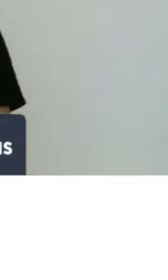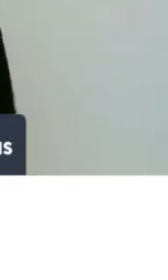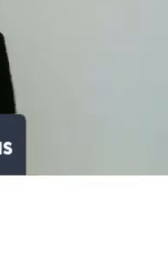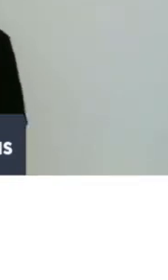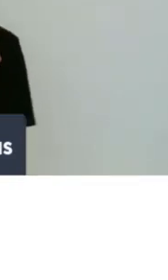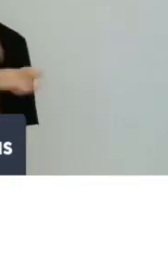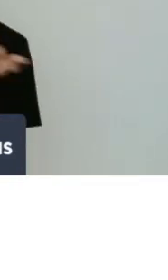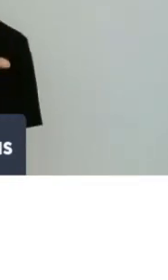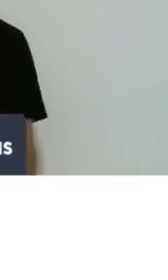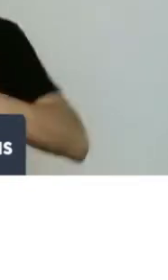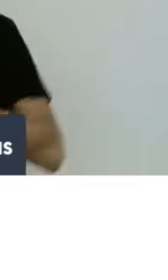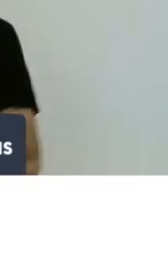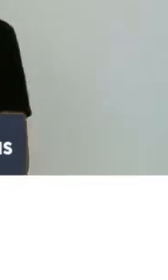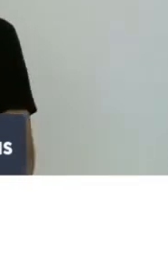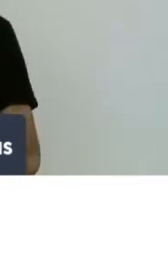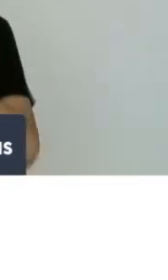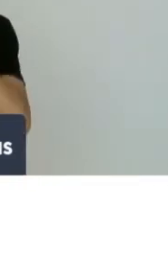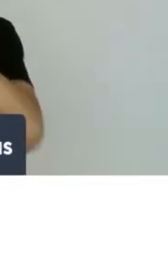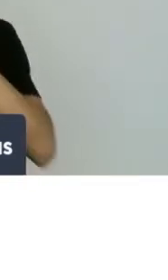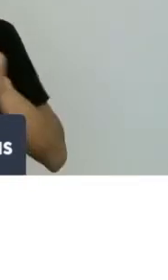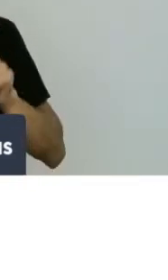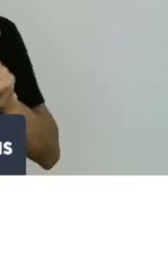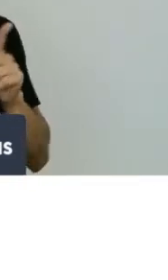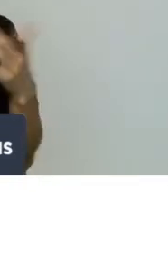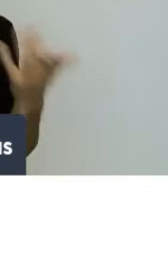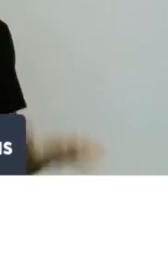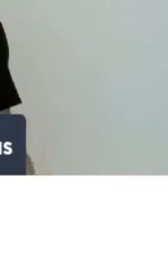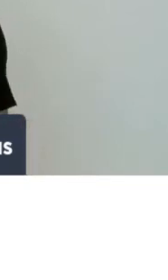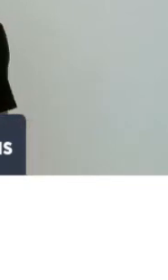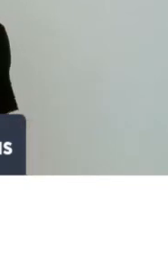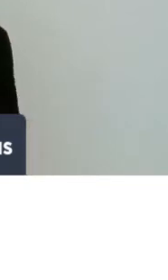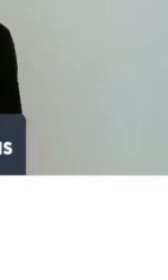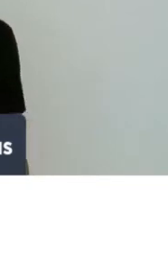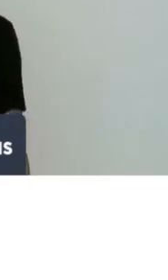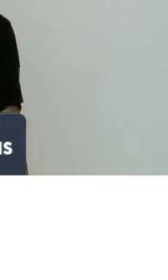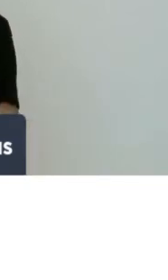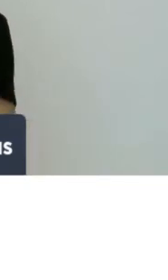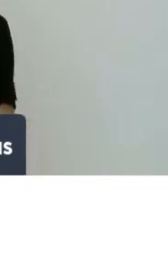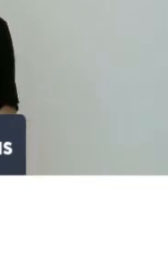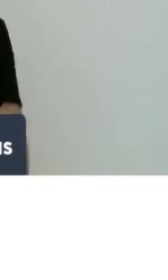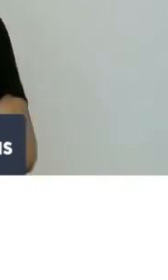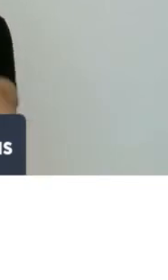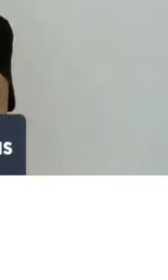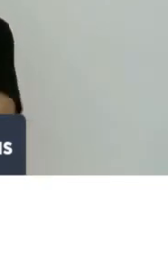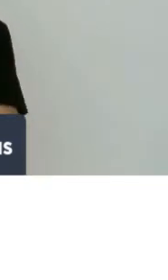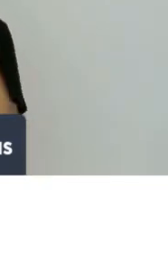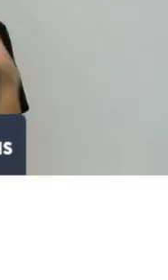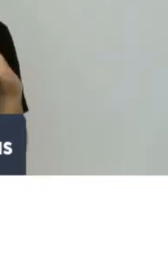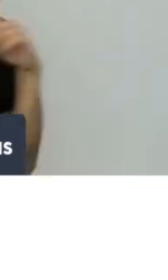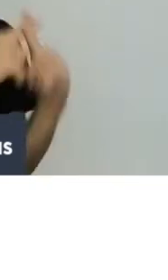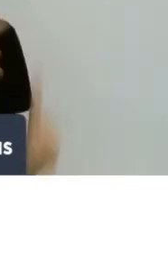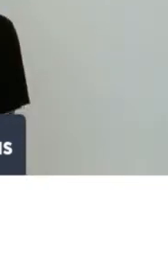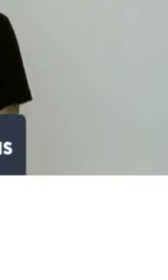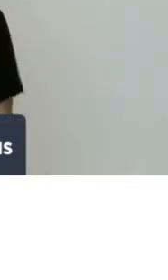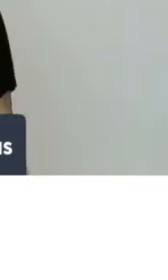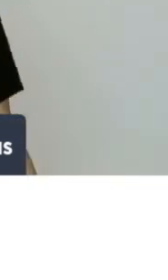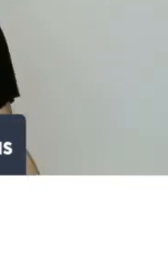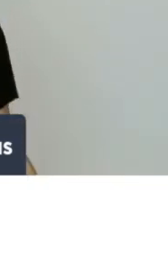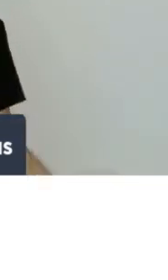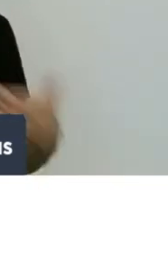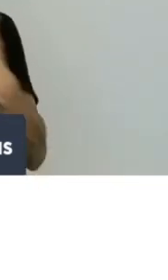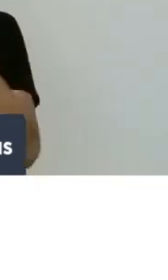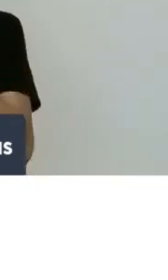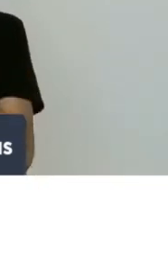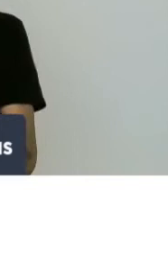diversas, televisão, foram alvos de controle do Estado em diferentes momentos da nossa história,